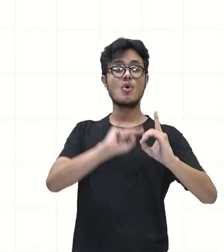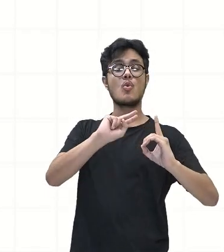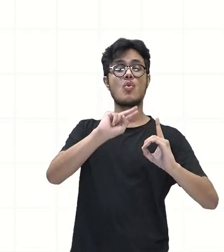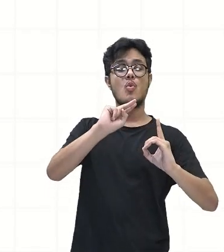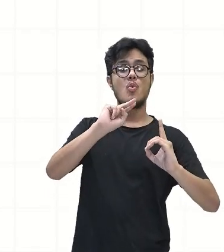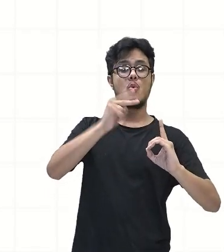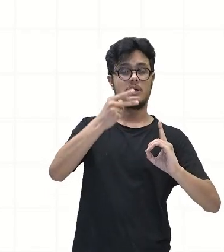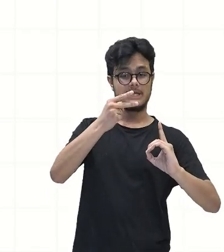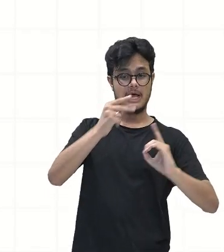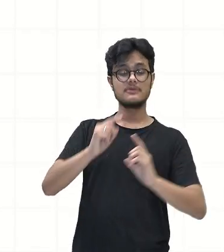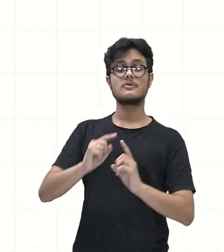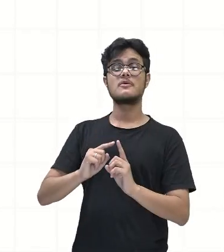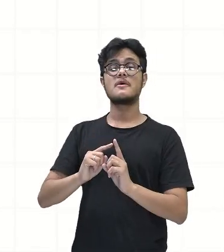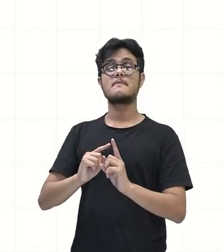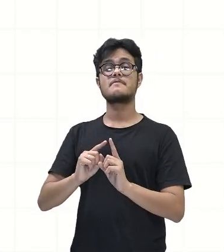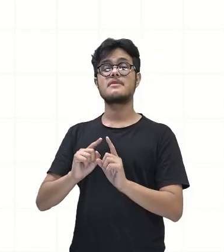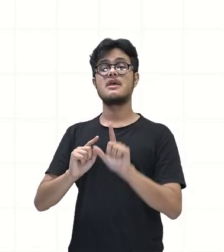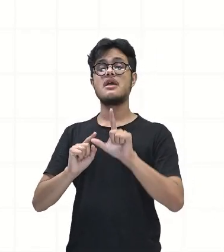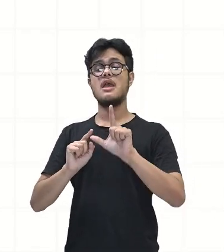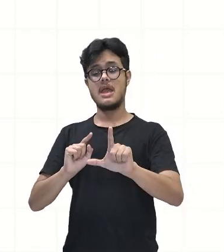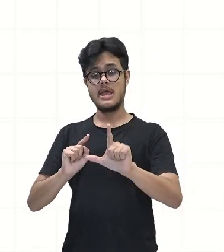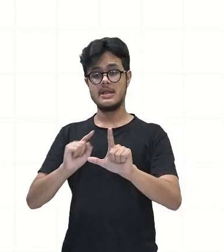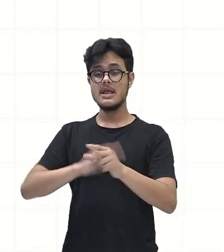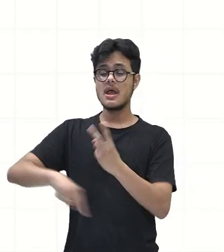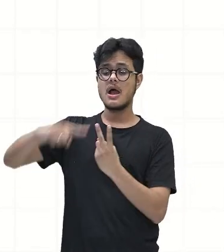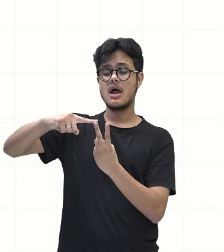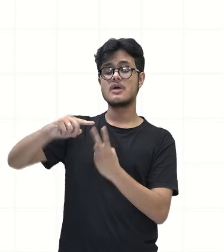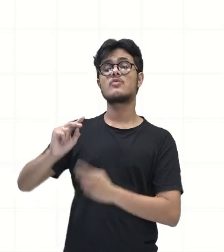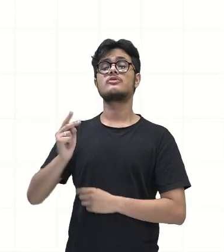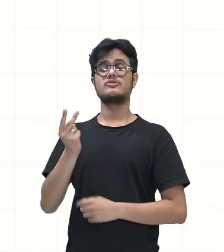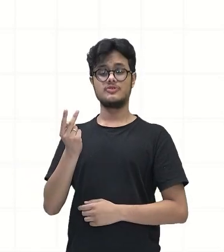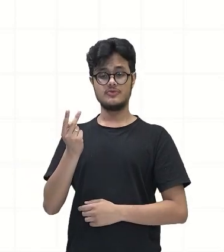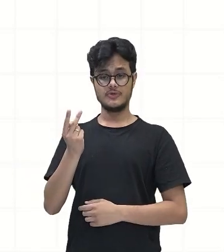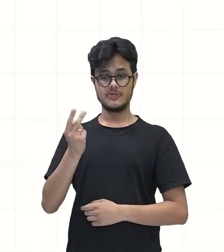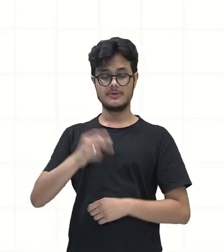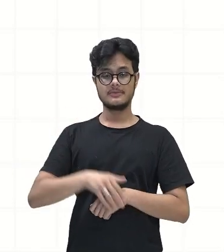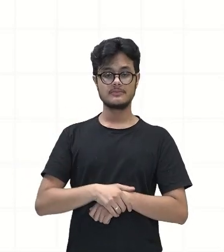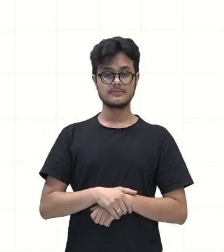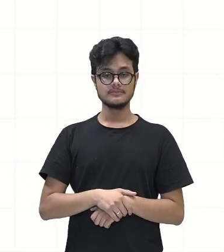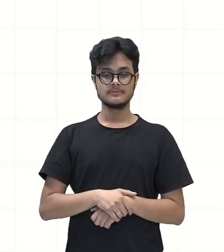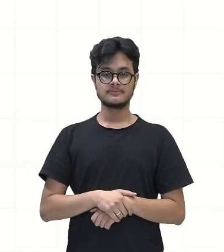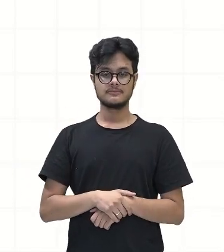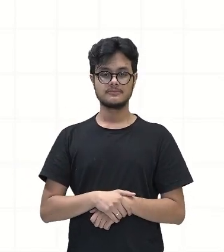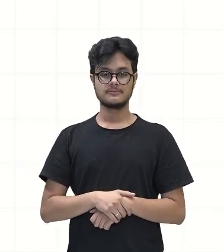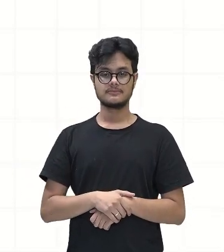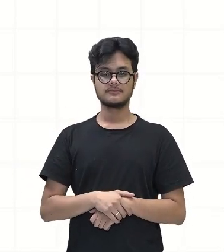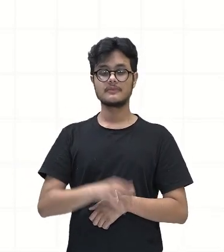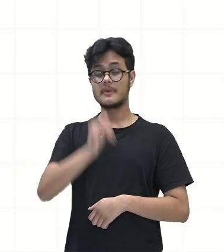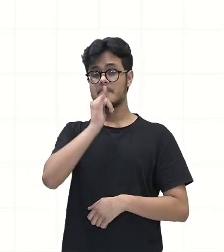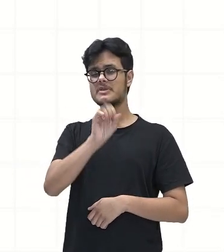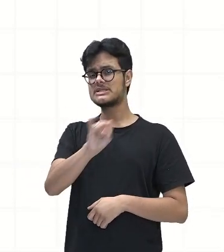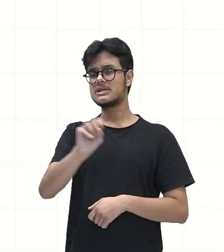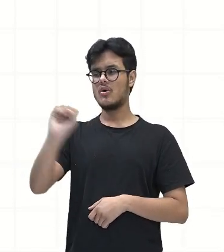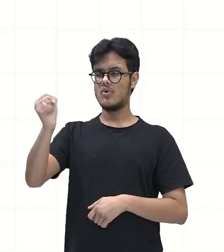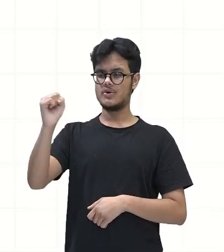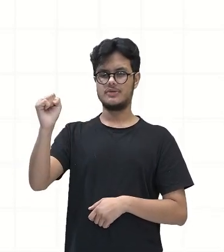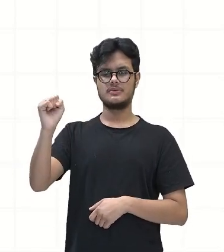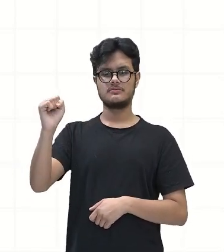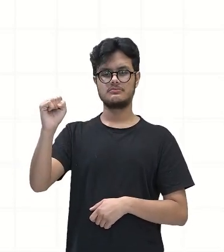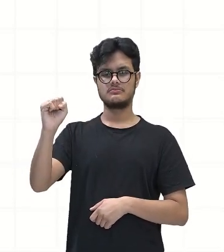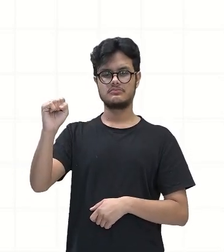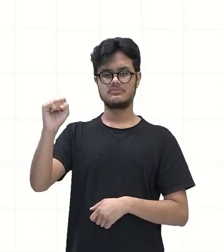a L raiz quadrada de 2. Então, ele diz aqui, ó, que o lado é 8, né? Se